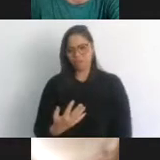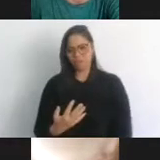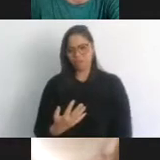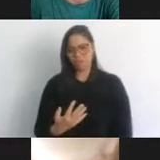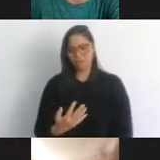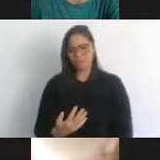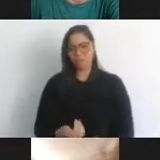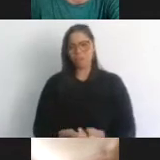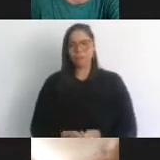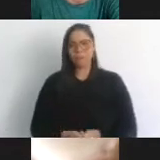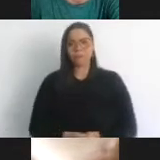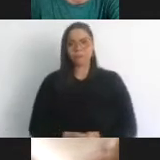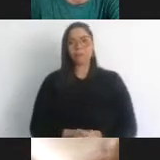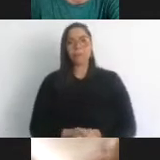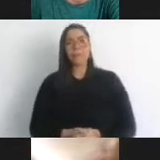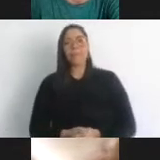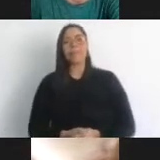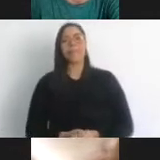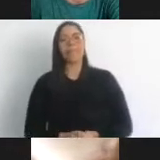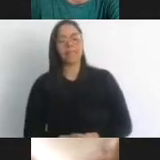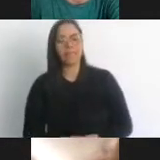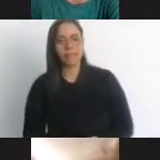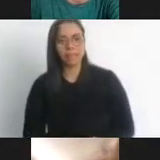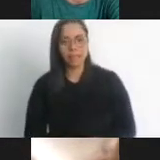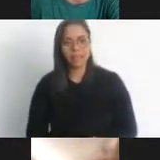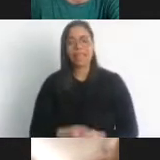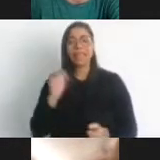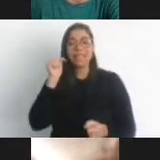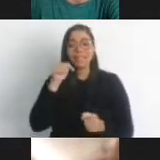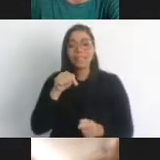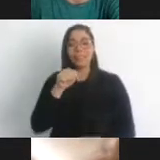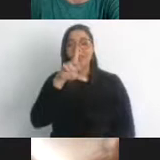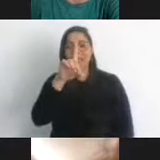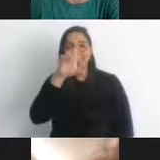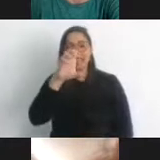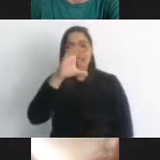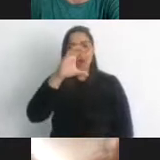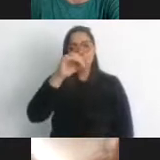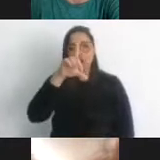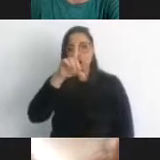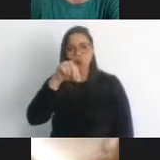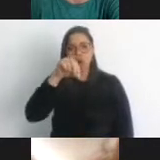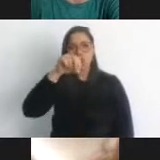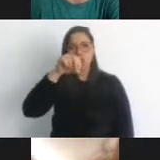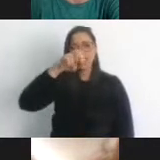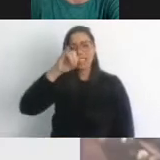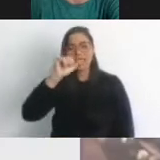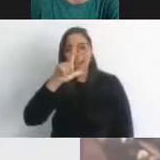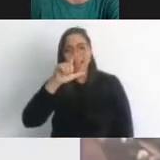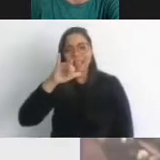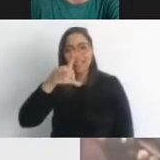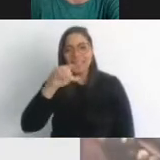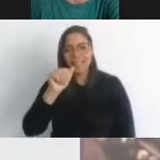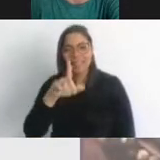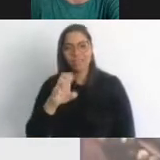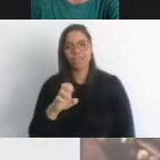vai e isso é decolonialidad tá eu vou voltar aqui para a gente poder falar e